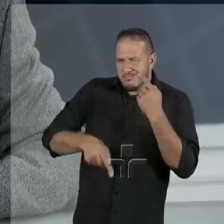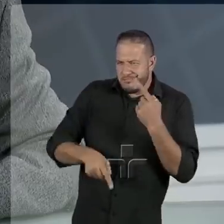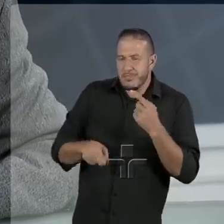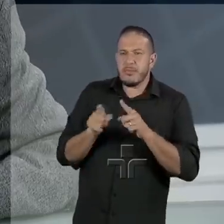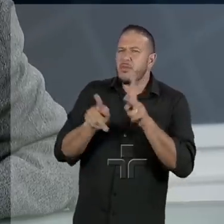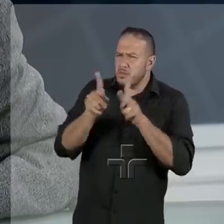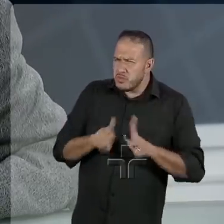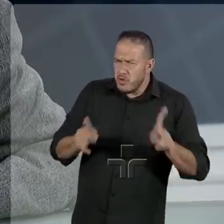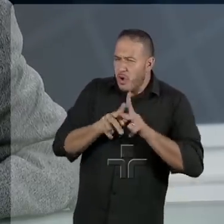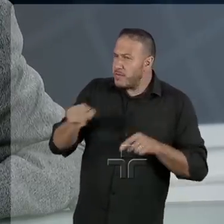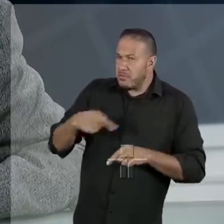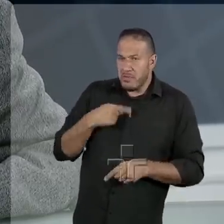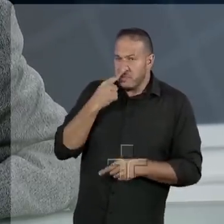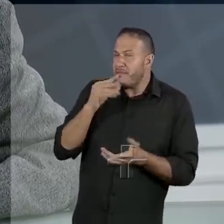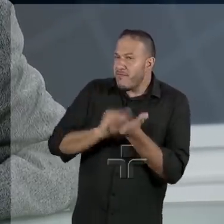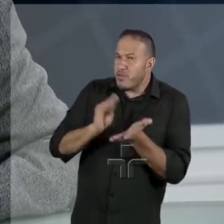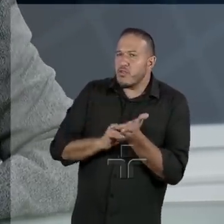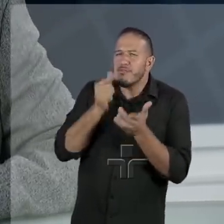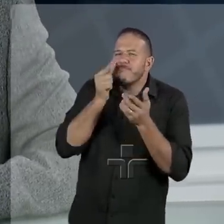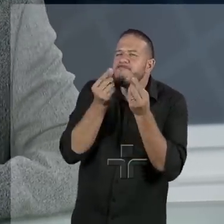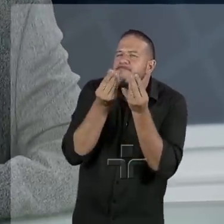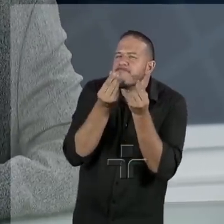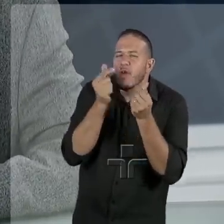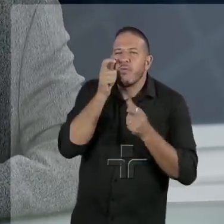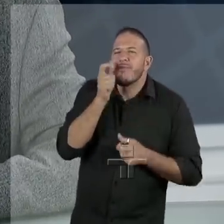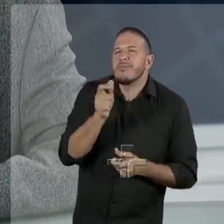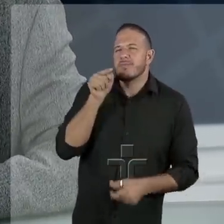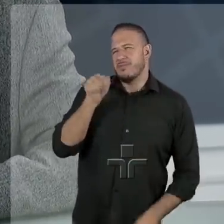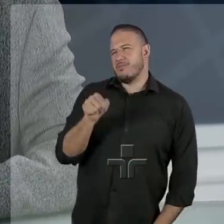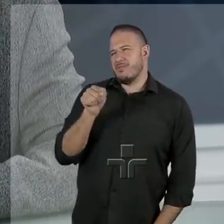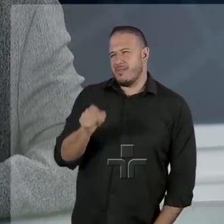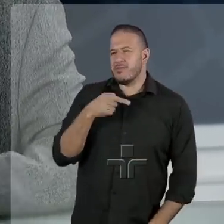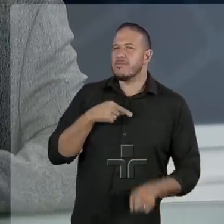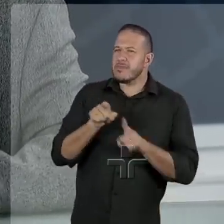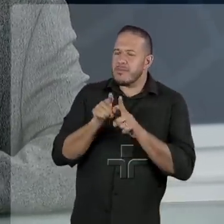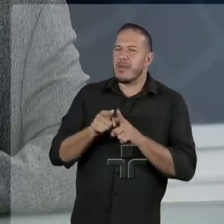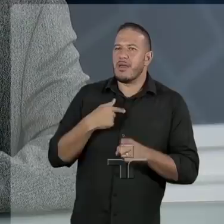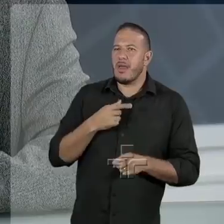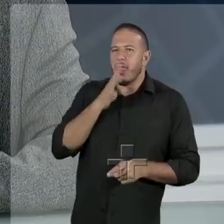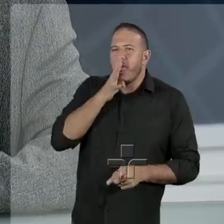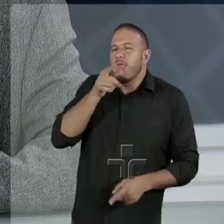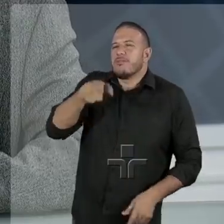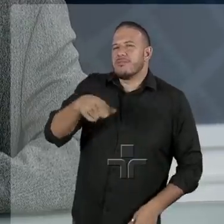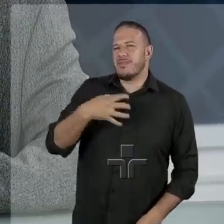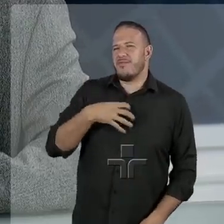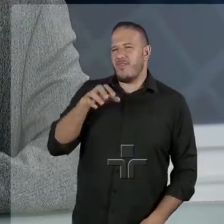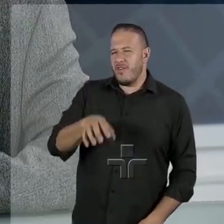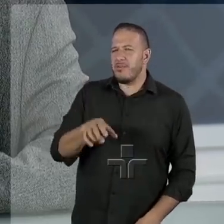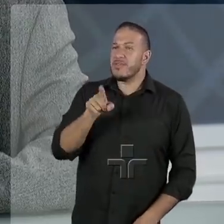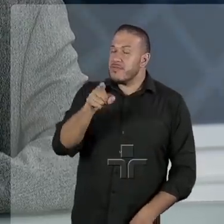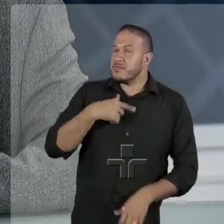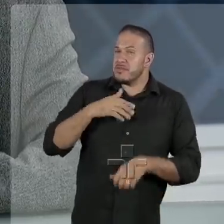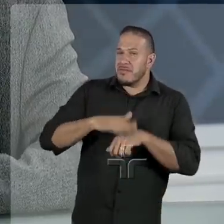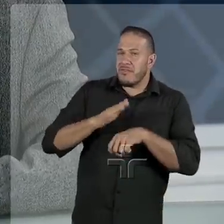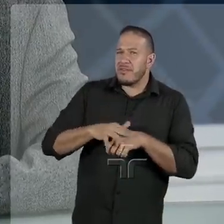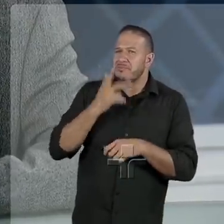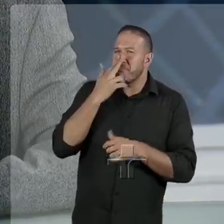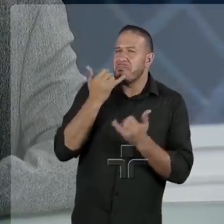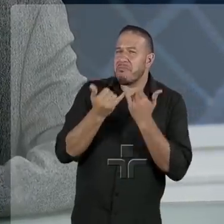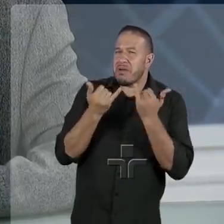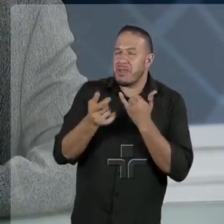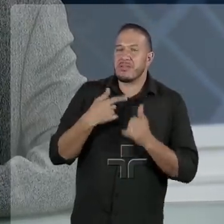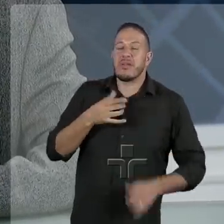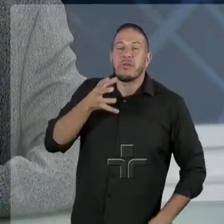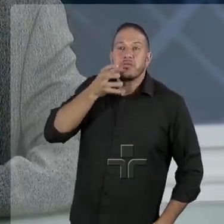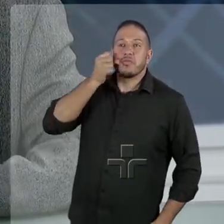shopping também não prestou atenção, certo? Que isso puxa o nome dele no meio e você faz parecer que adotar